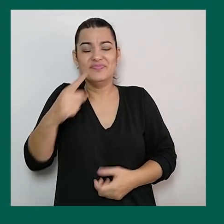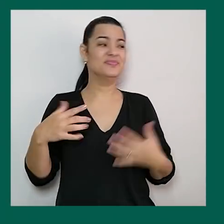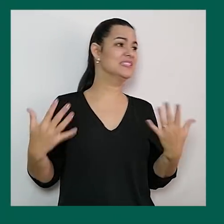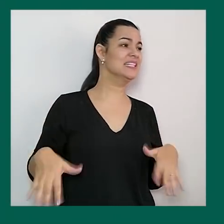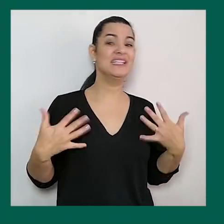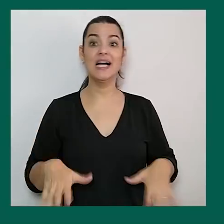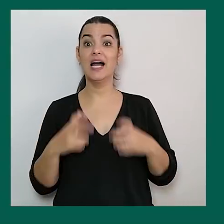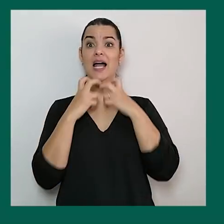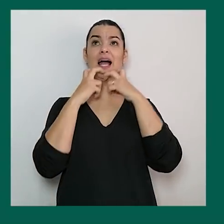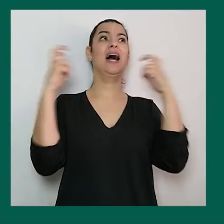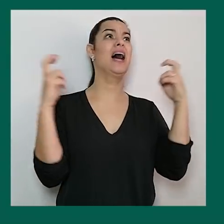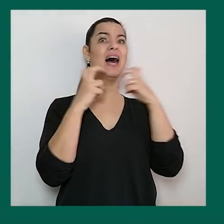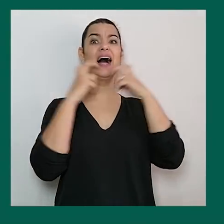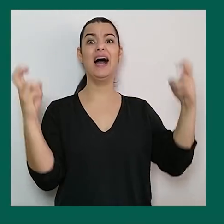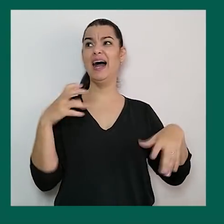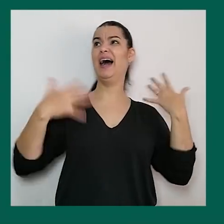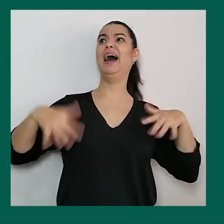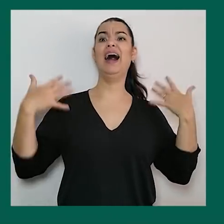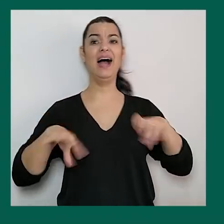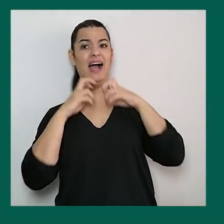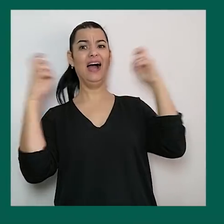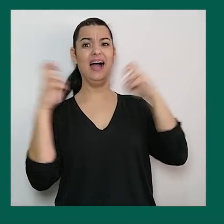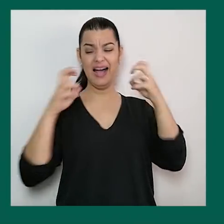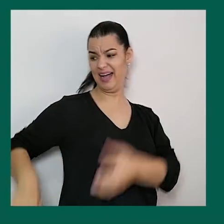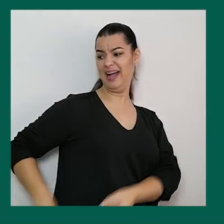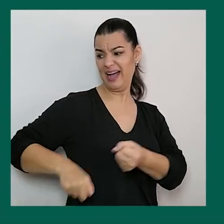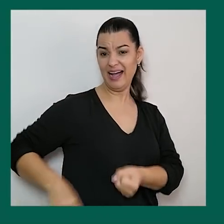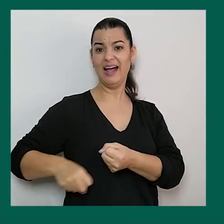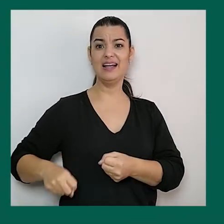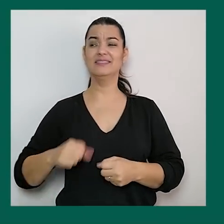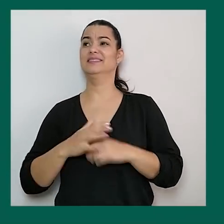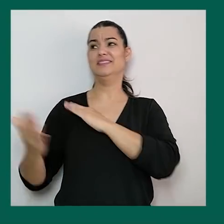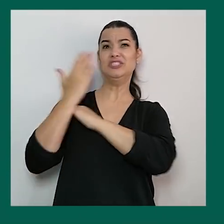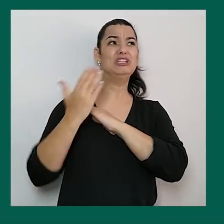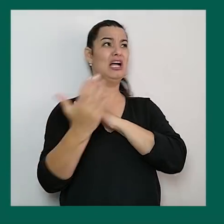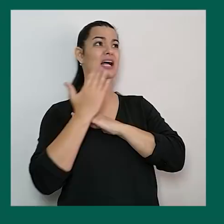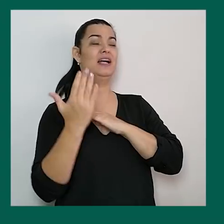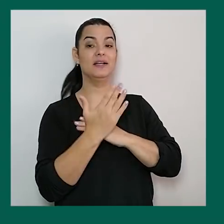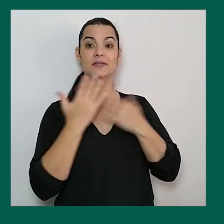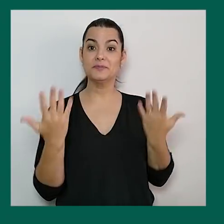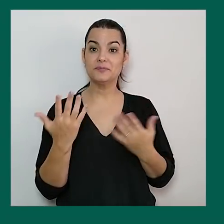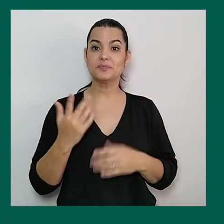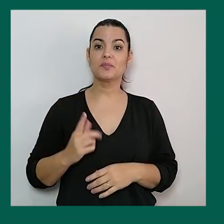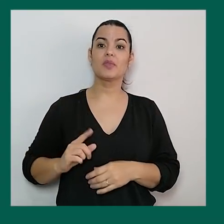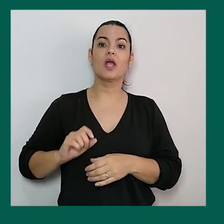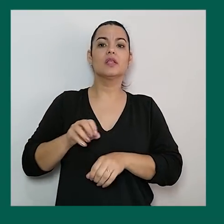lugar. Apavorado, começou a gritar por socorro. Uma